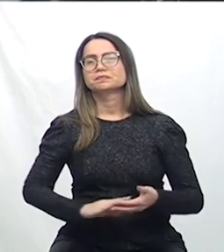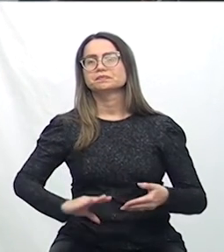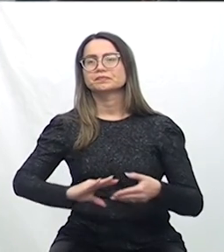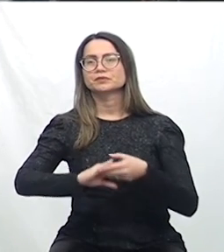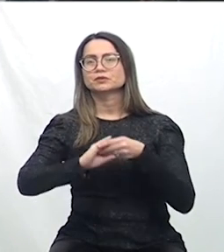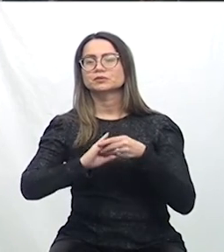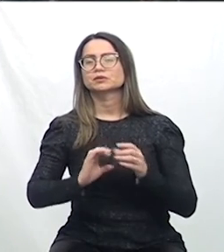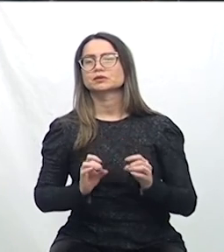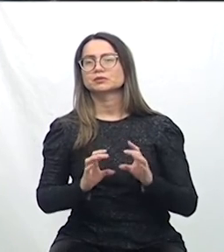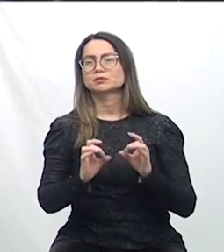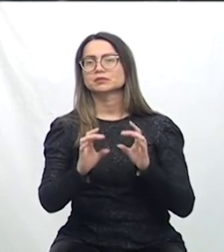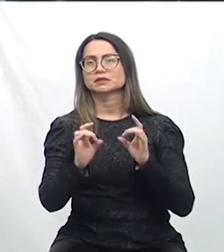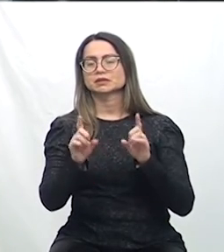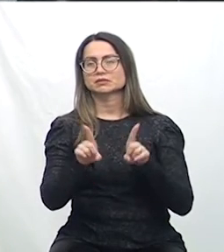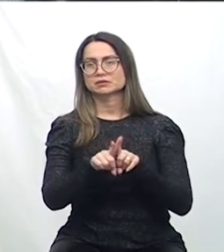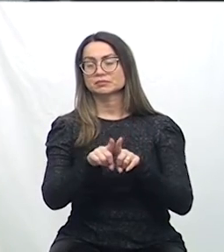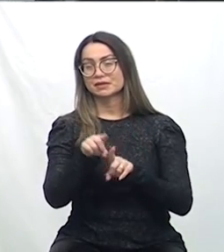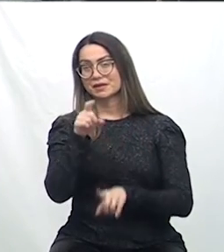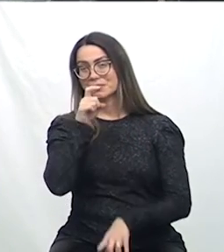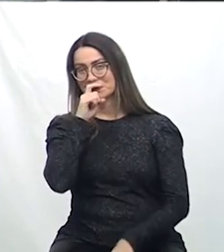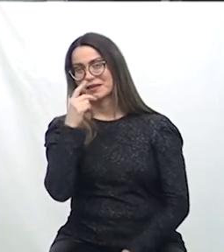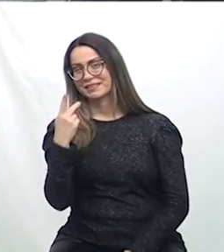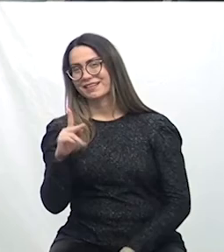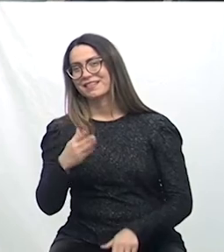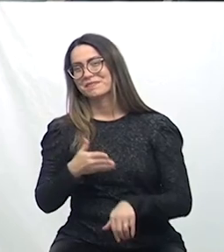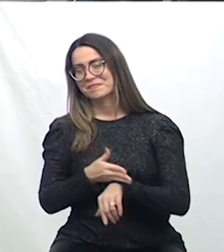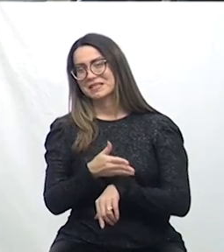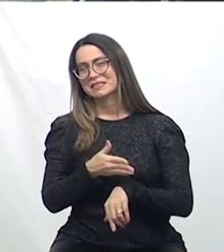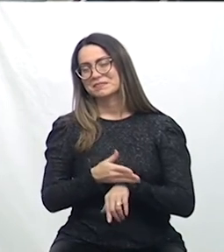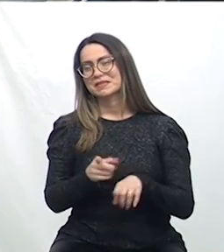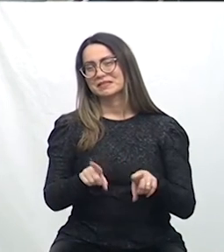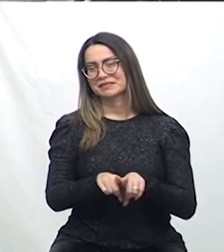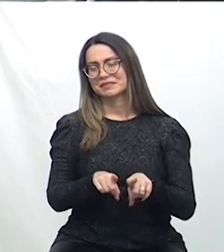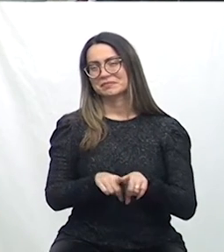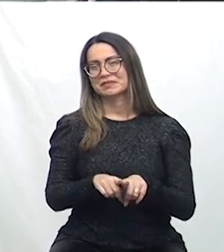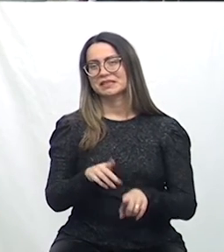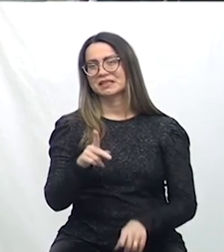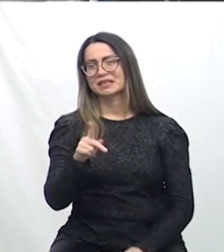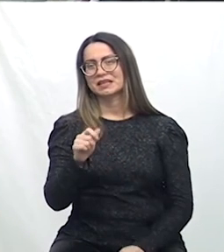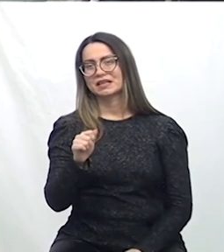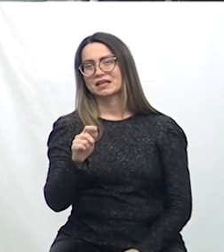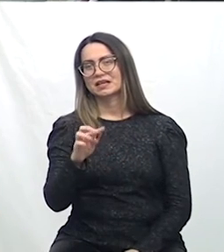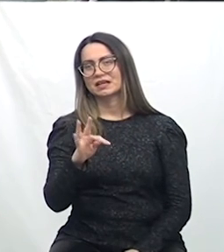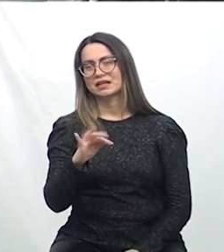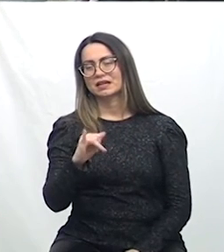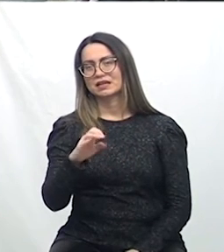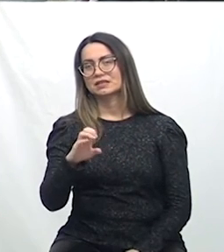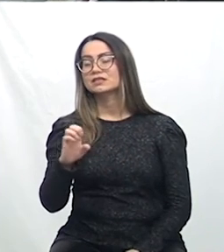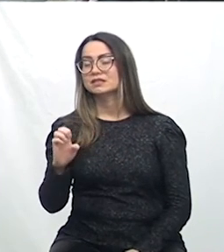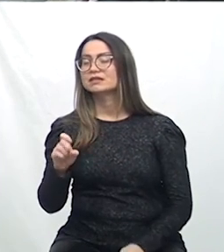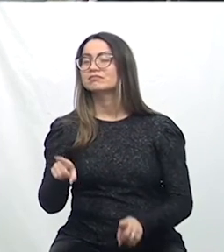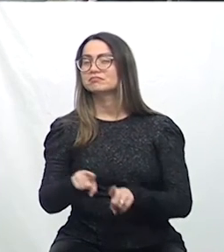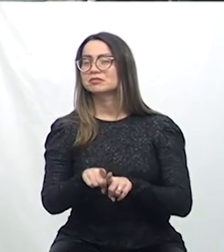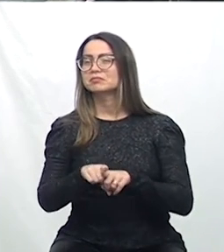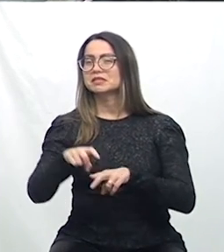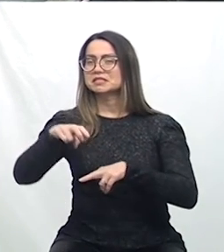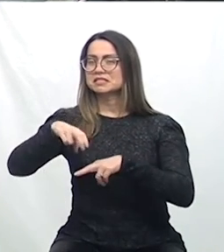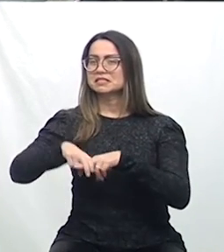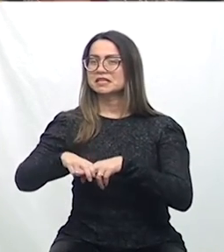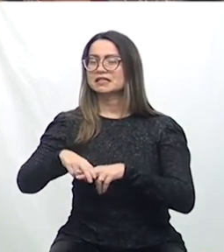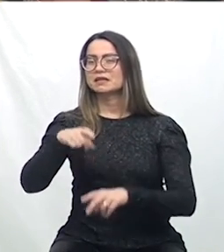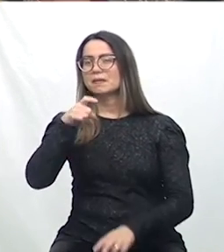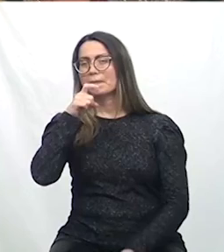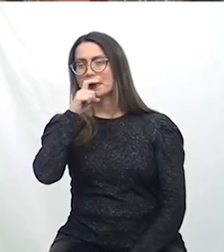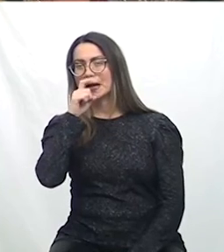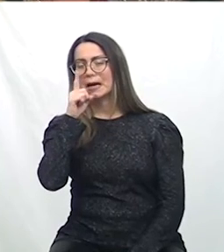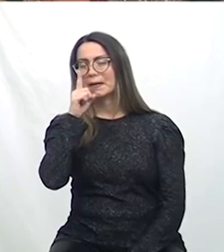especial aos seus pais que estão aqui também, a Katia, que já está no plenário, aos seus pais, seu Valdeir, dona Ana,